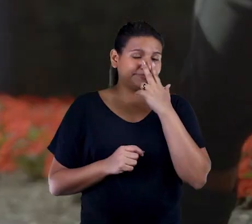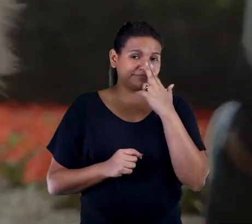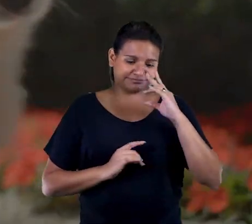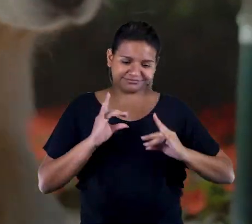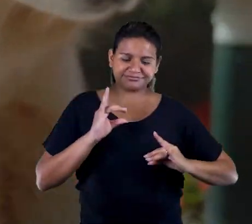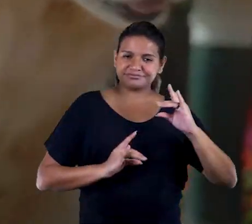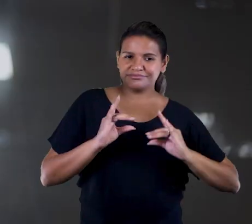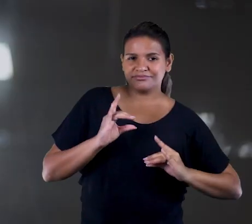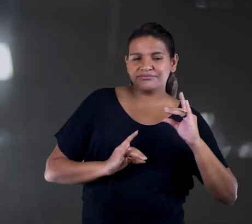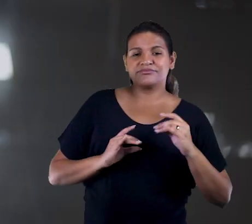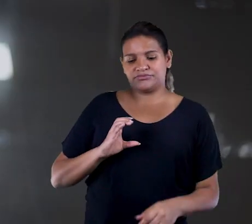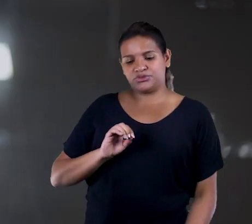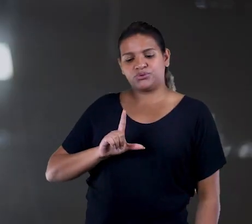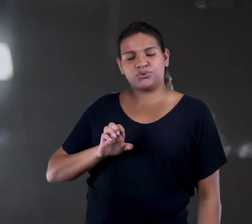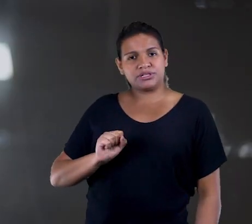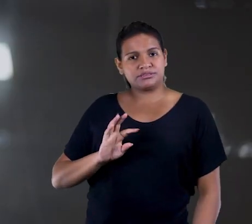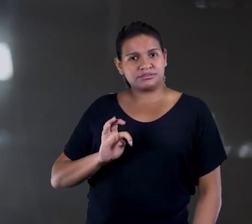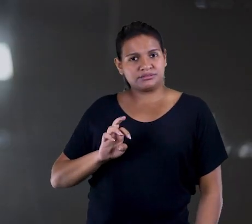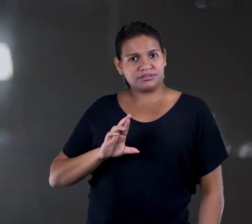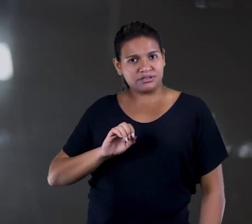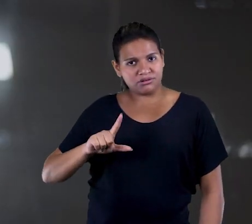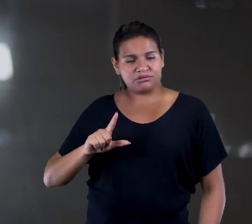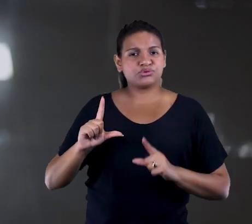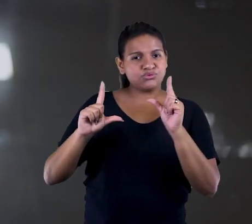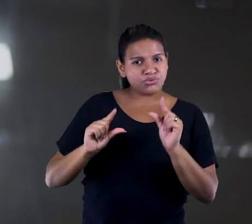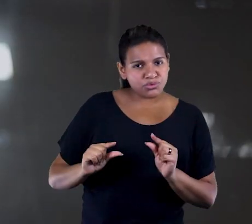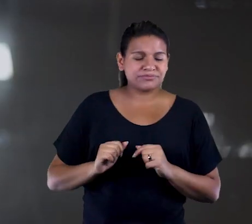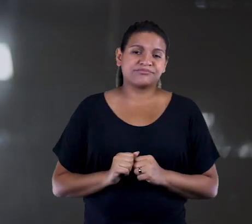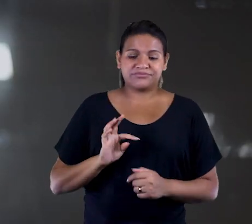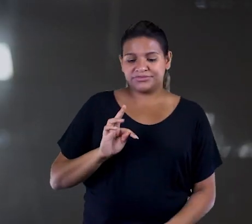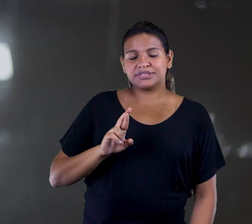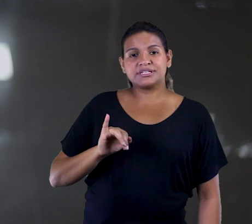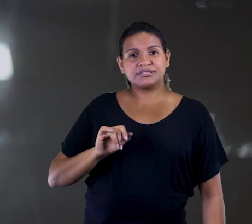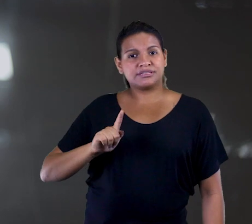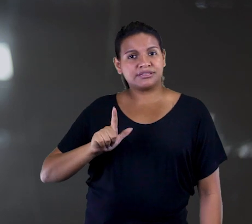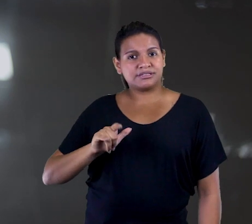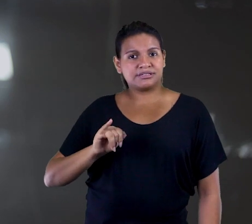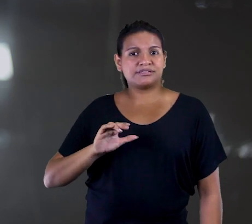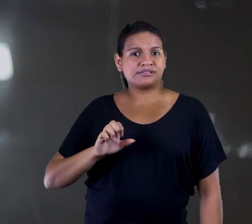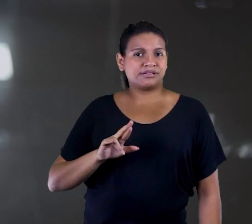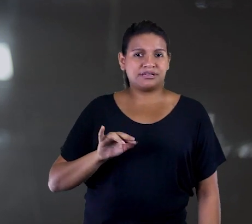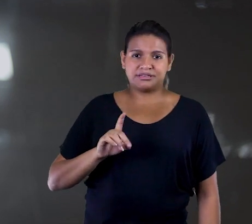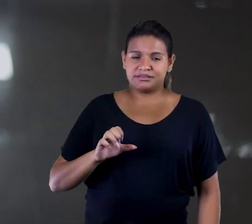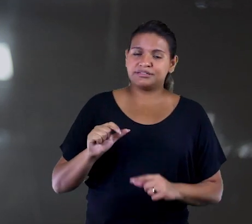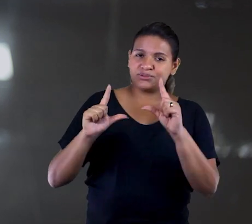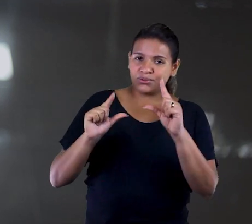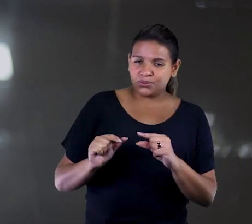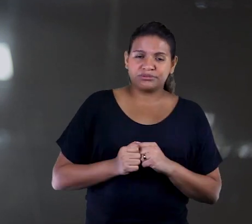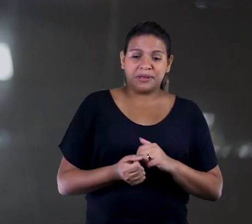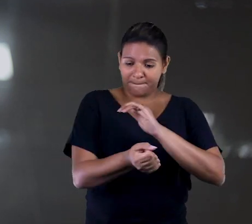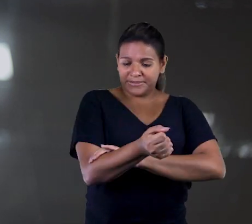dos níveis de triglicérides, nos níveis de colesterol, tendência a ter menor taxa de pressão arterial,